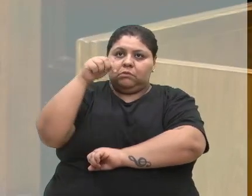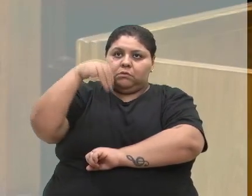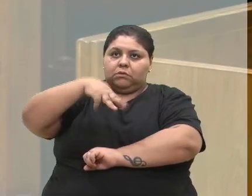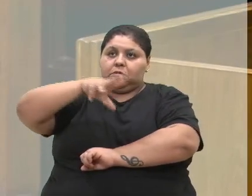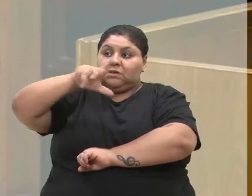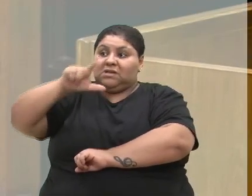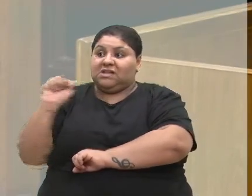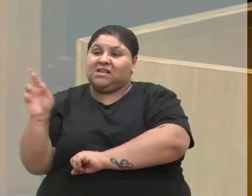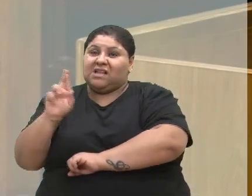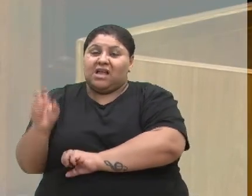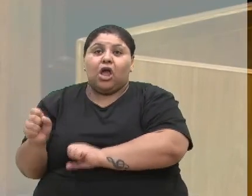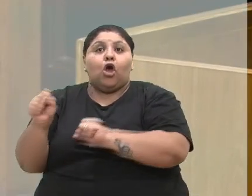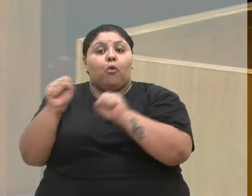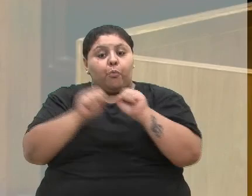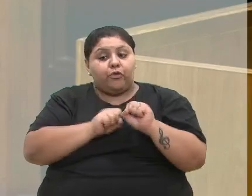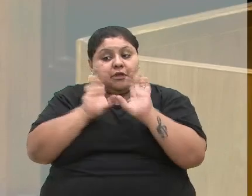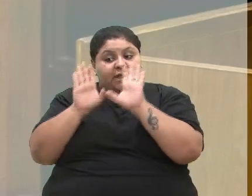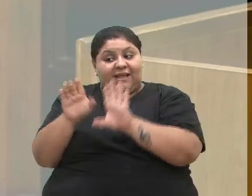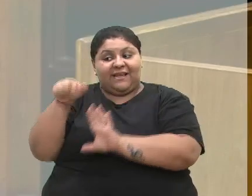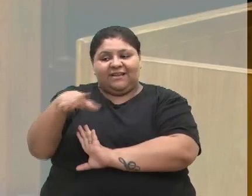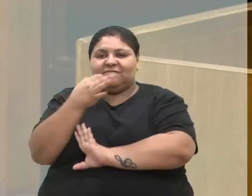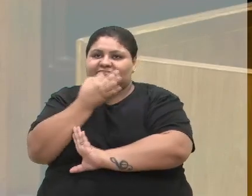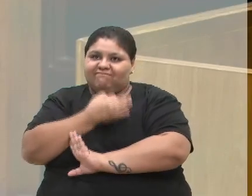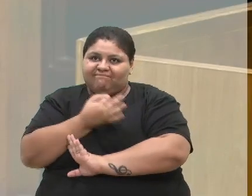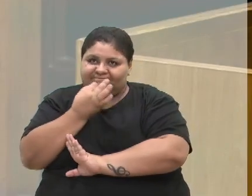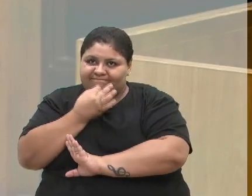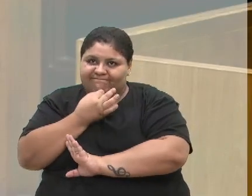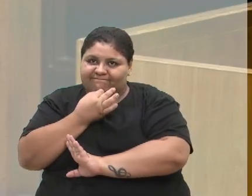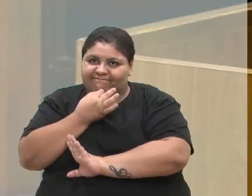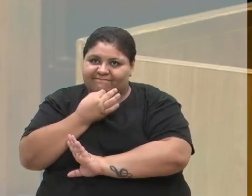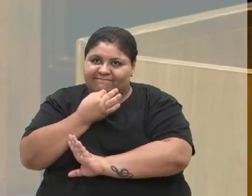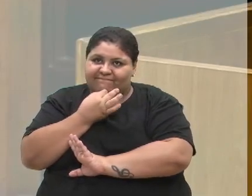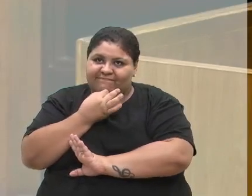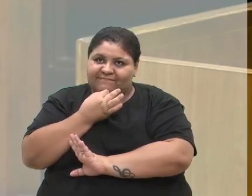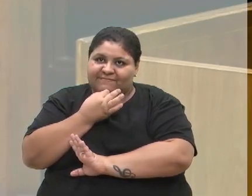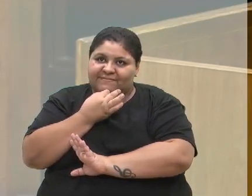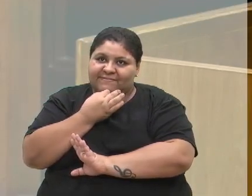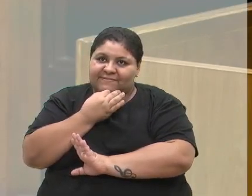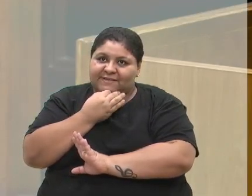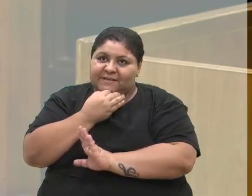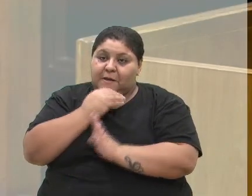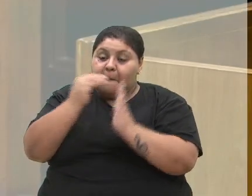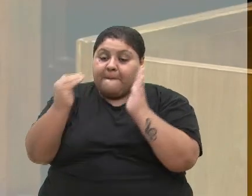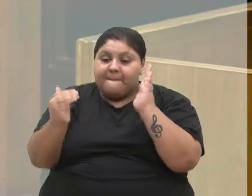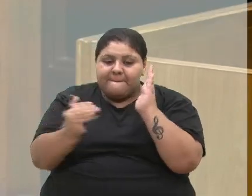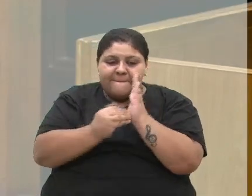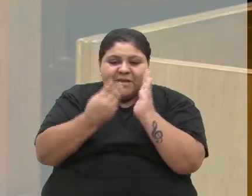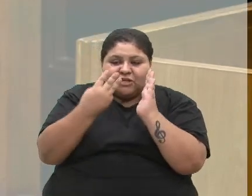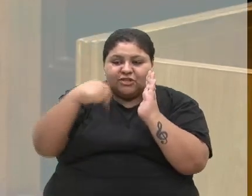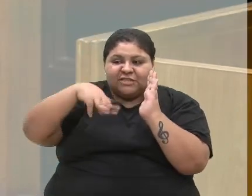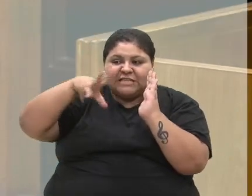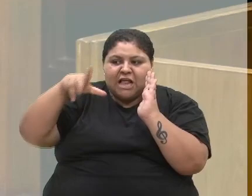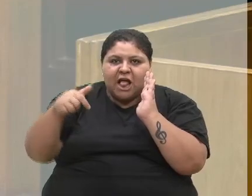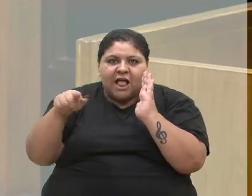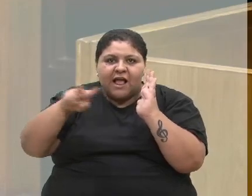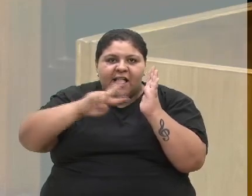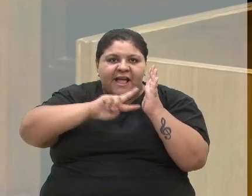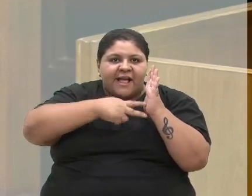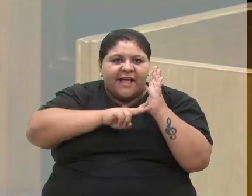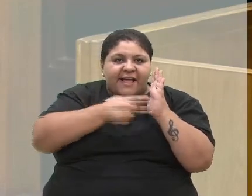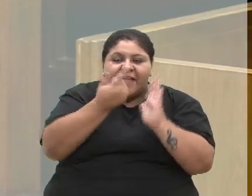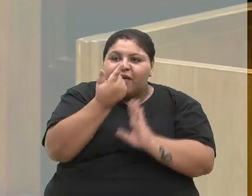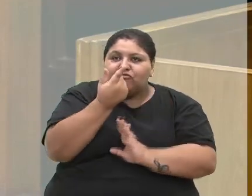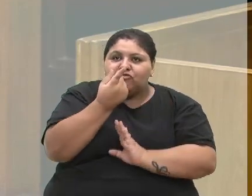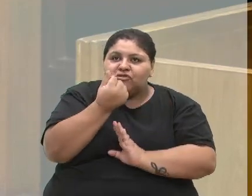mais ou menos, poderiam ter ficado em Caxias e ficaram menos de 3 milhões. Isso significa que é um dinheiro que